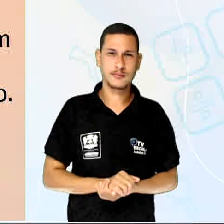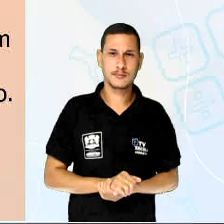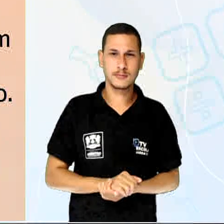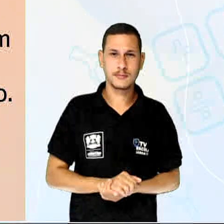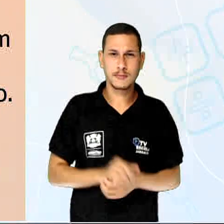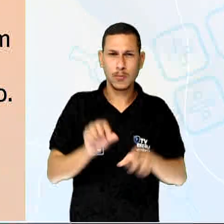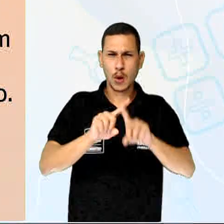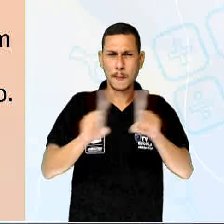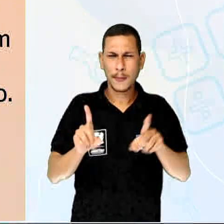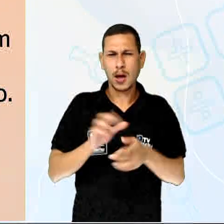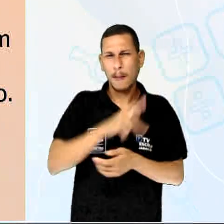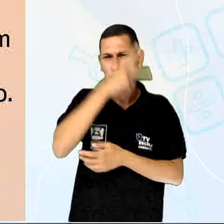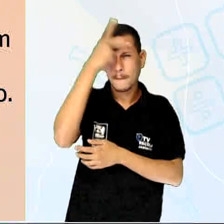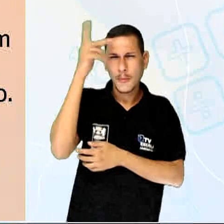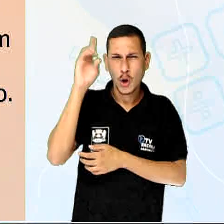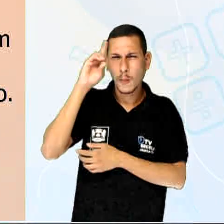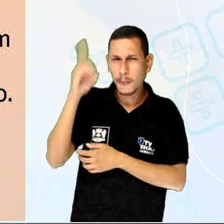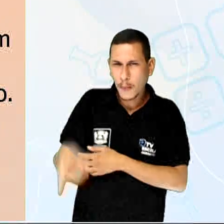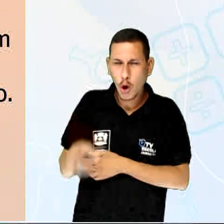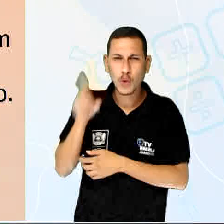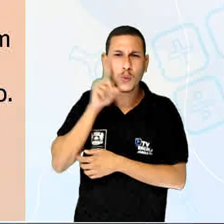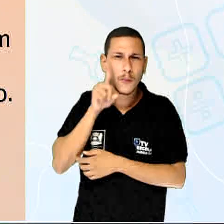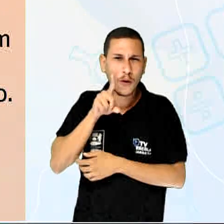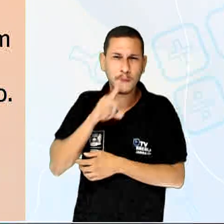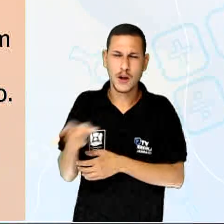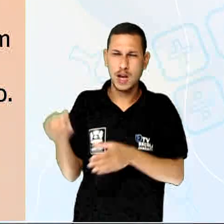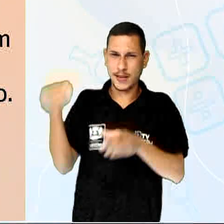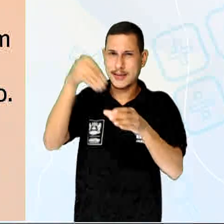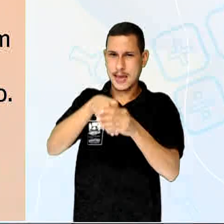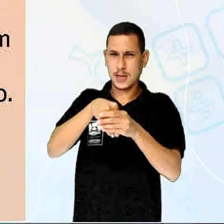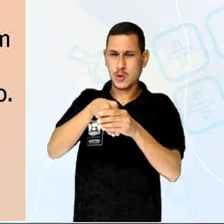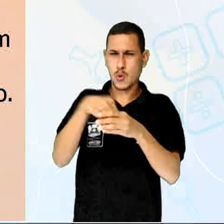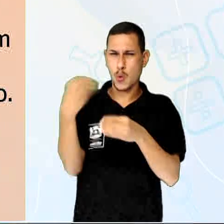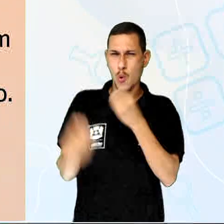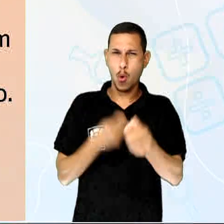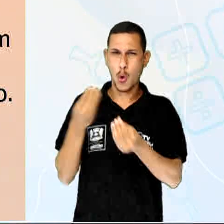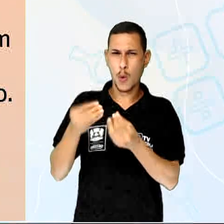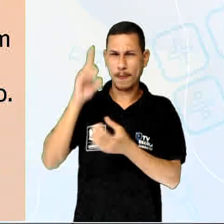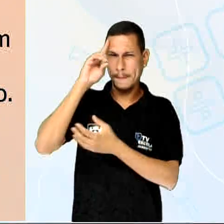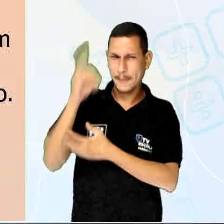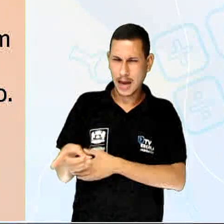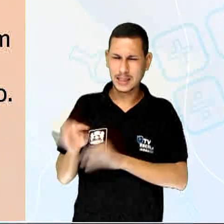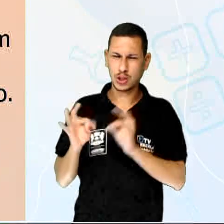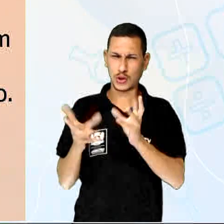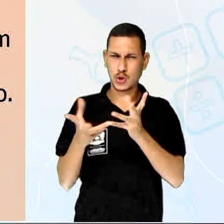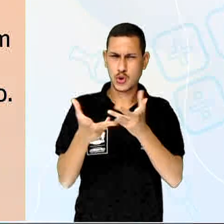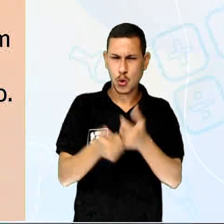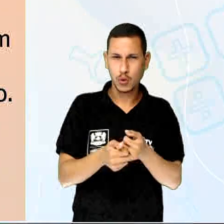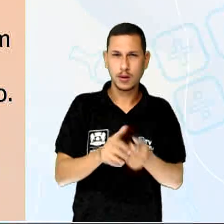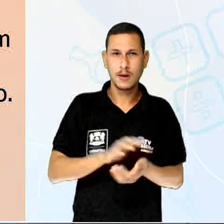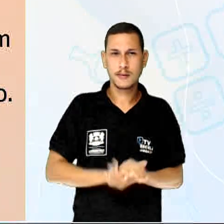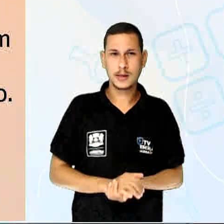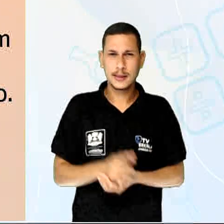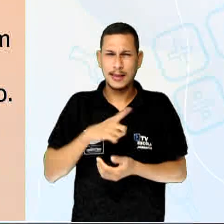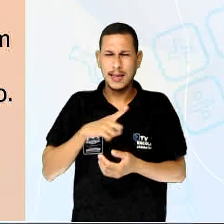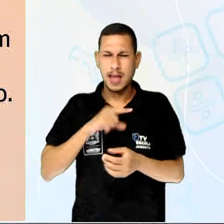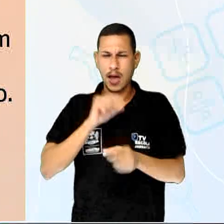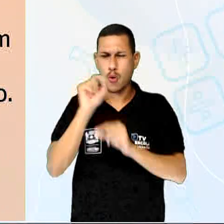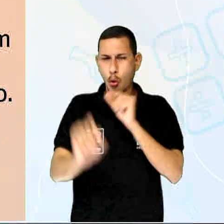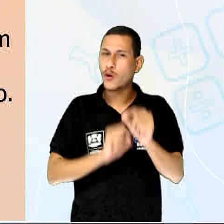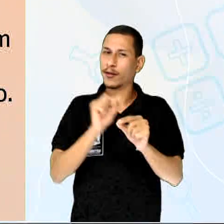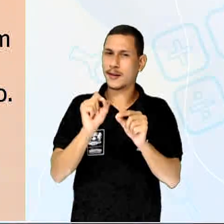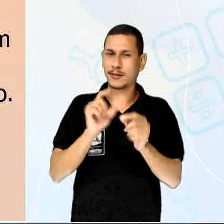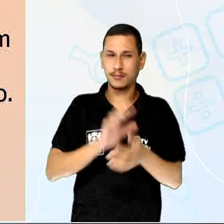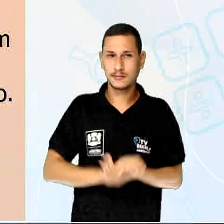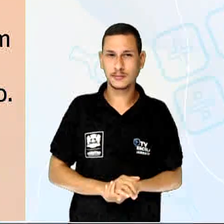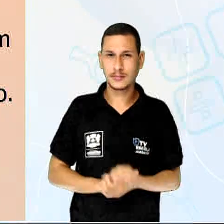Cúpulas de elite em que os Estados Unidos são membros, exercendo liderança em todas. Então nós vamos ter aqui pelo